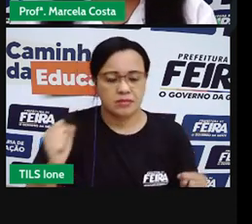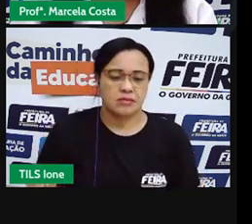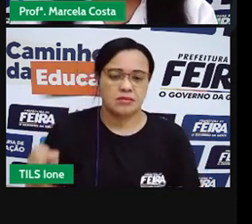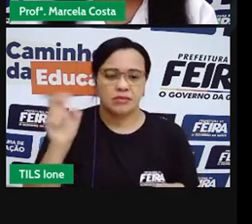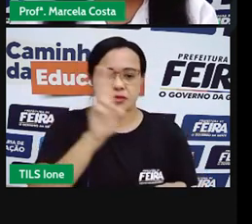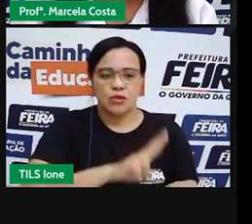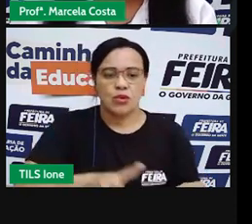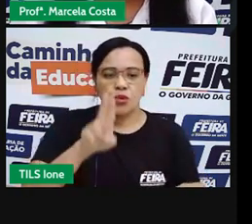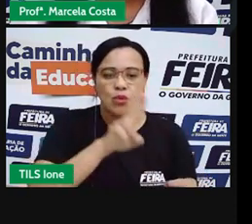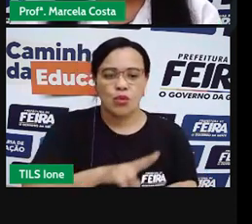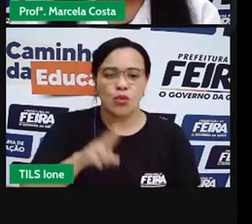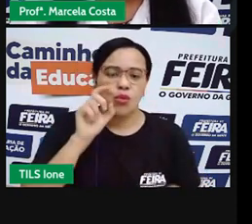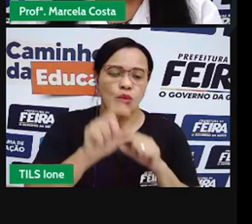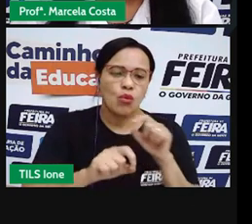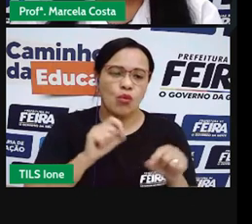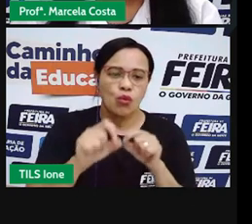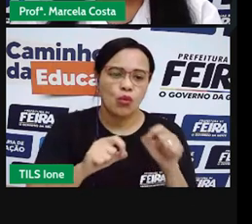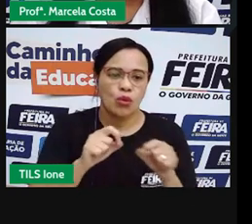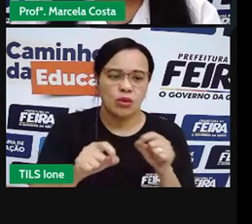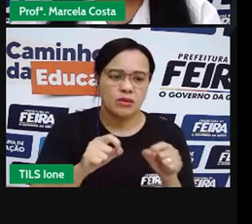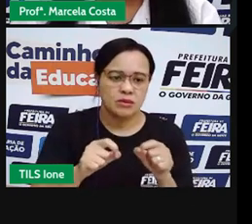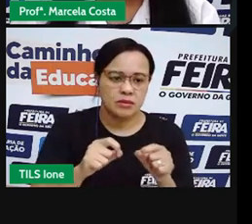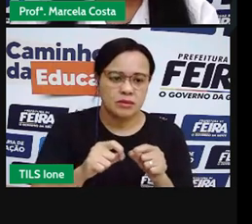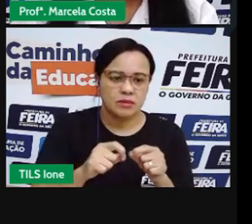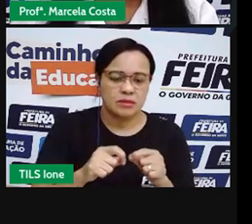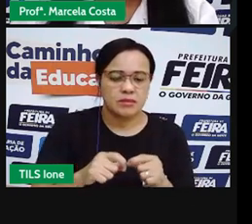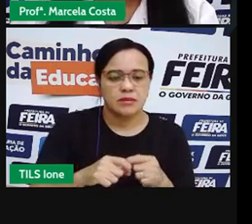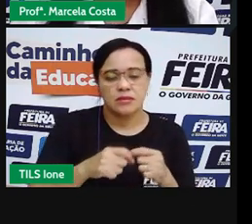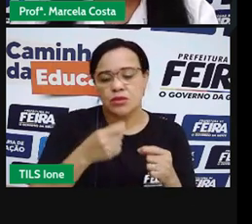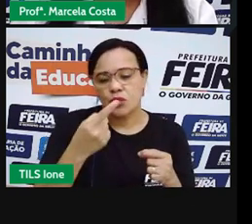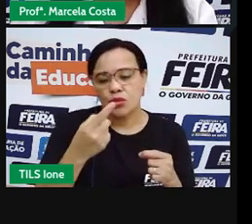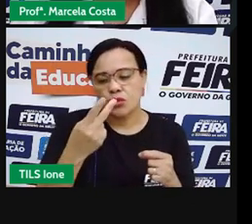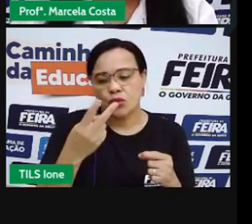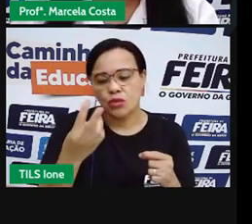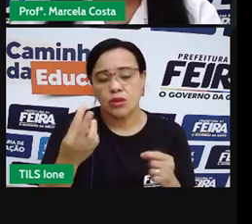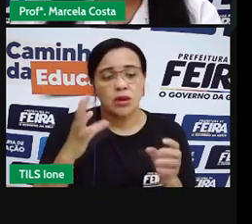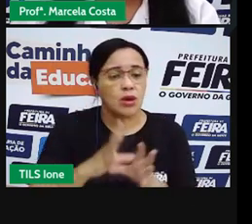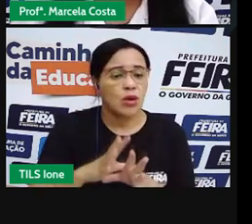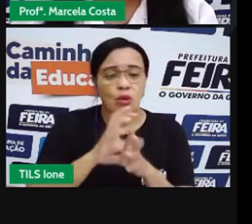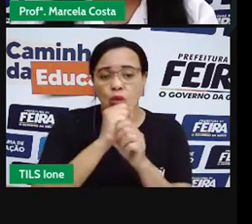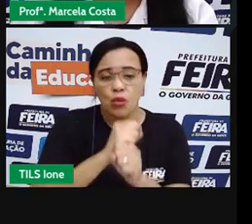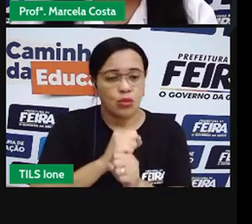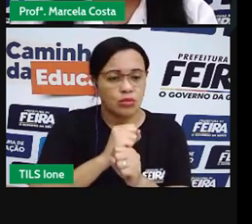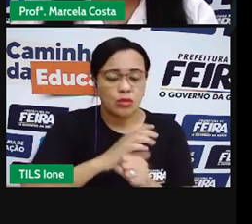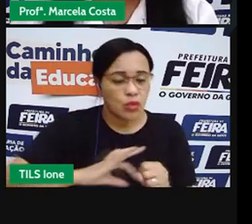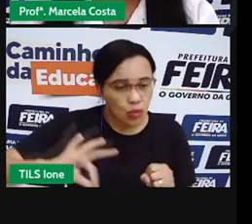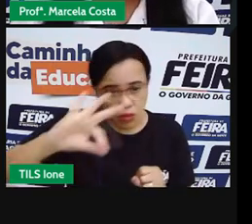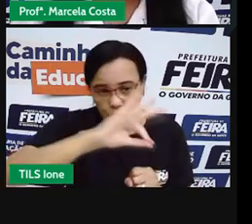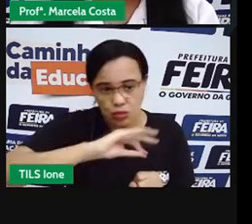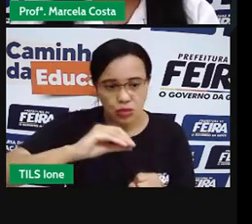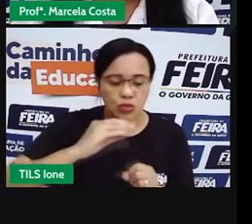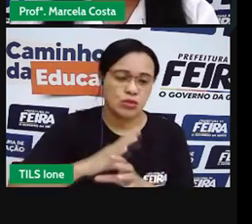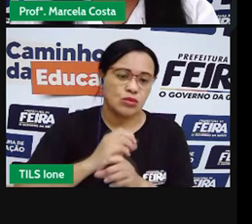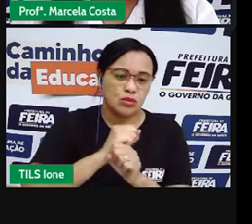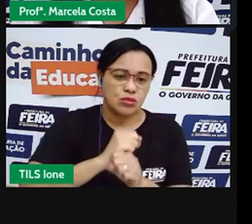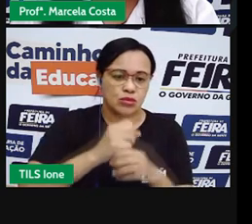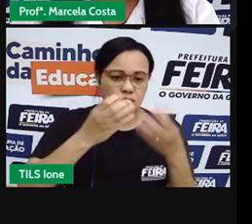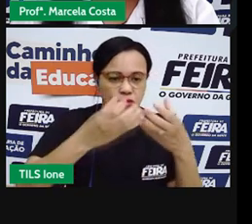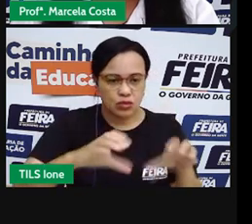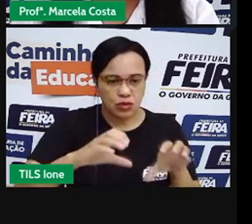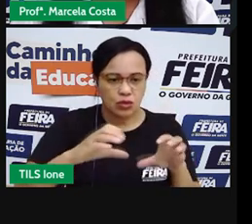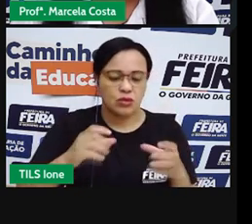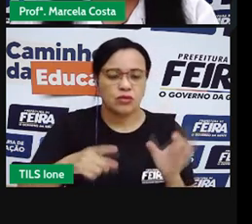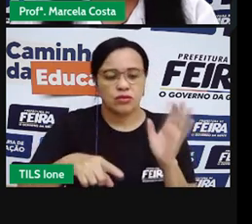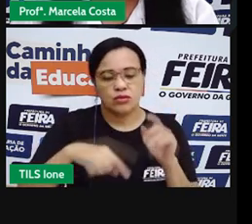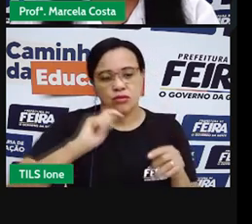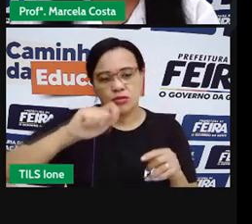para resolver foi contar, né, todos os ovos, fazer aí esse acréscimo, essa